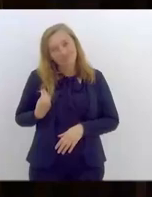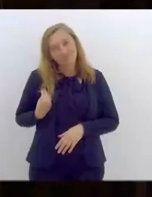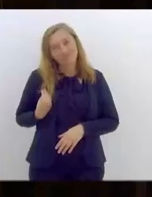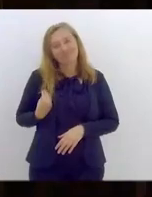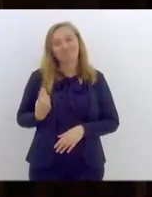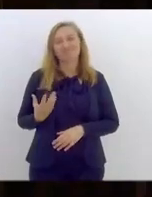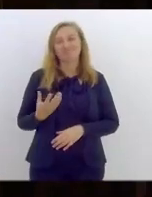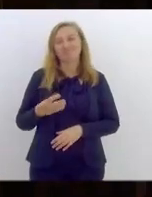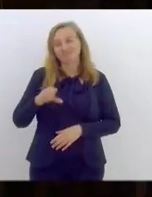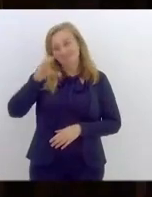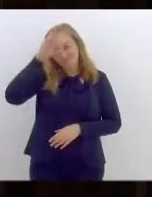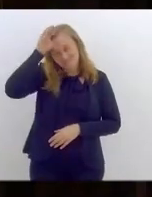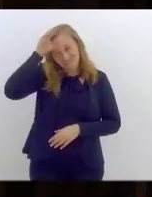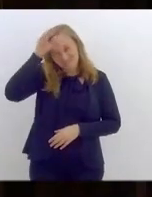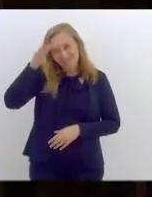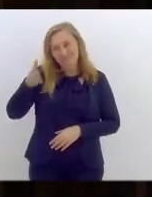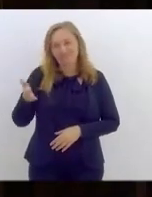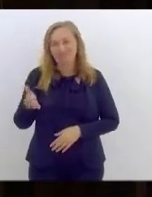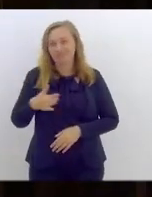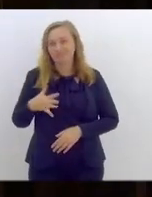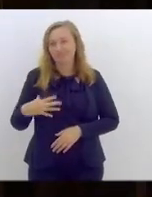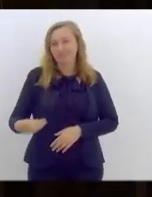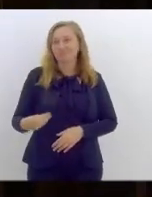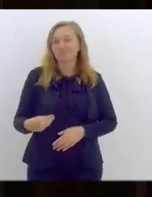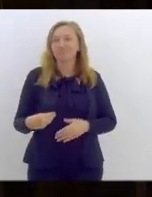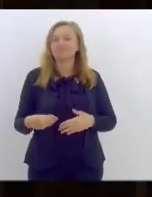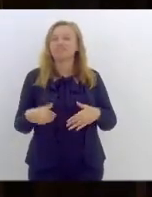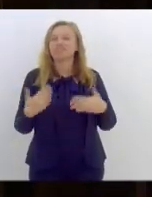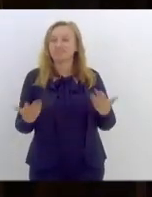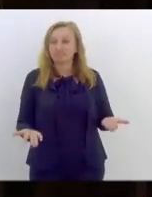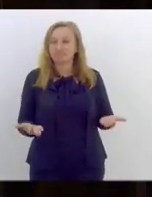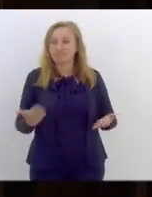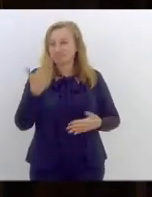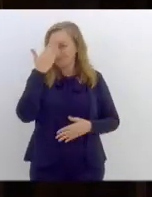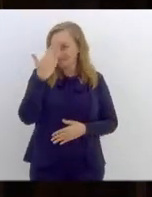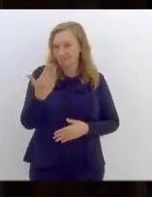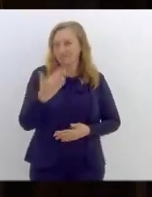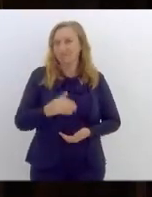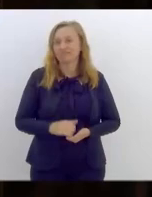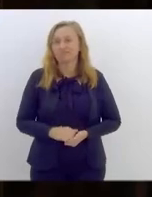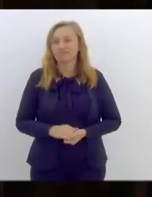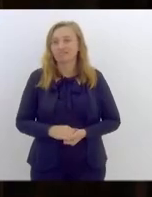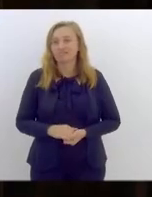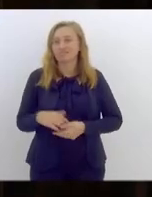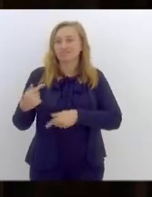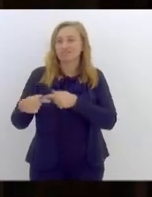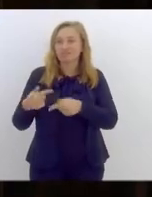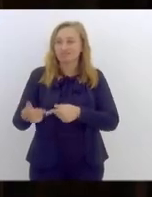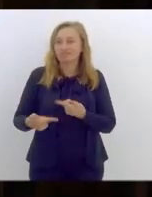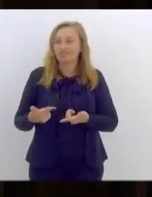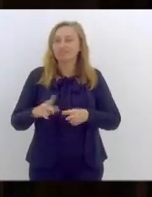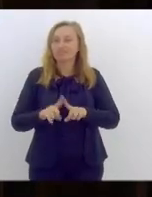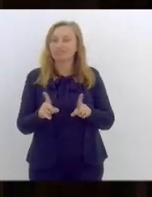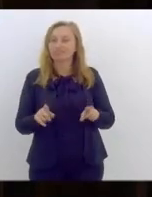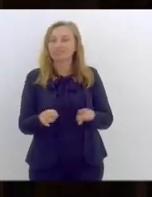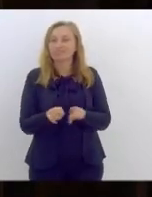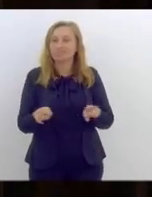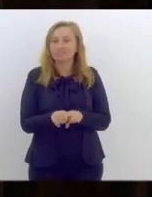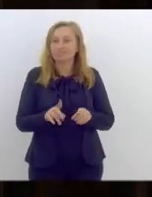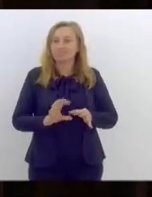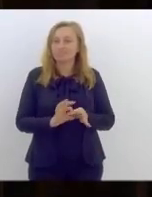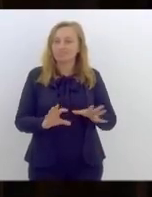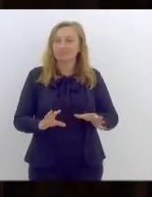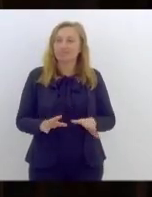minha pequena, minha parteira querida. Então, eu tenho muito a agradecer, né, a ancestralidade, mas deixar aqui também